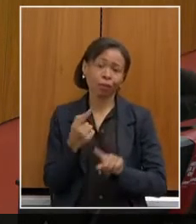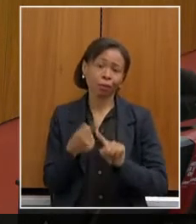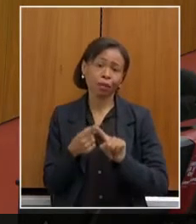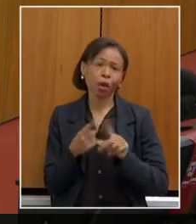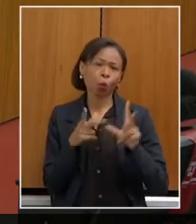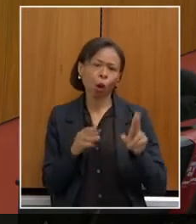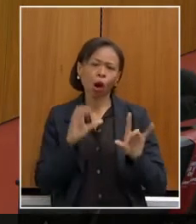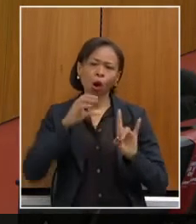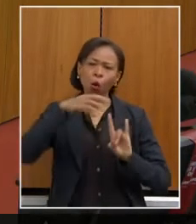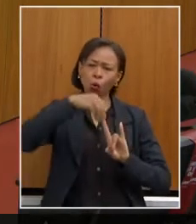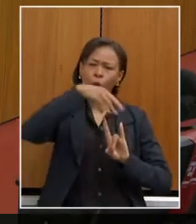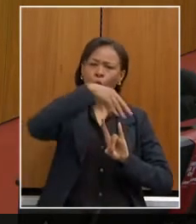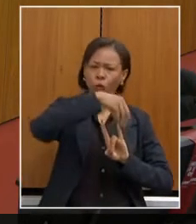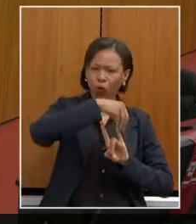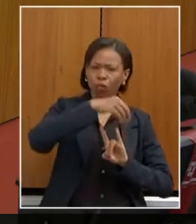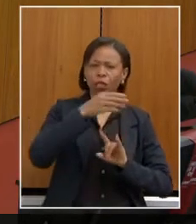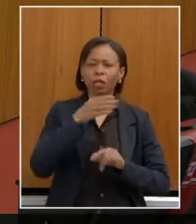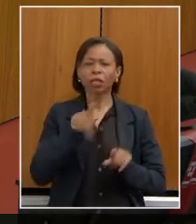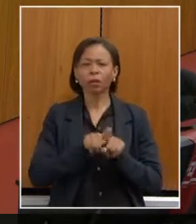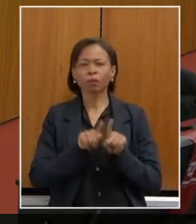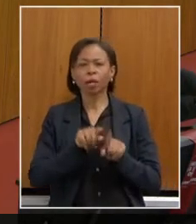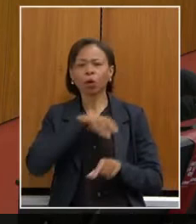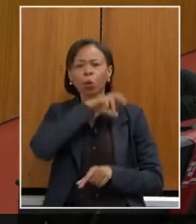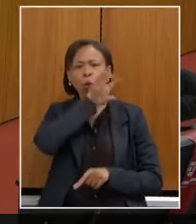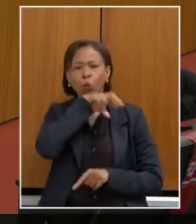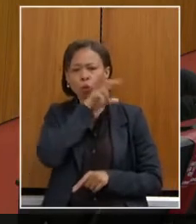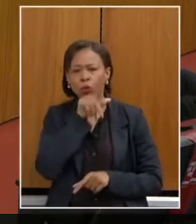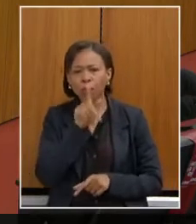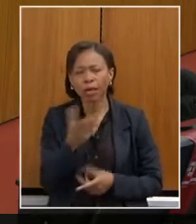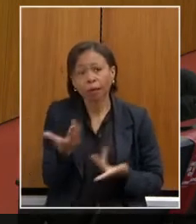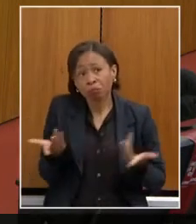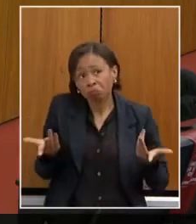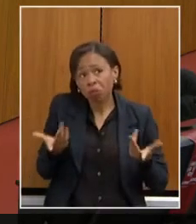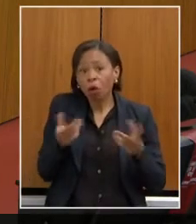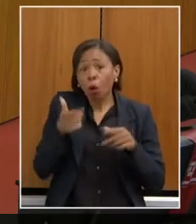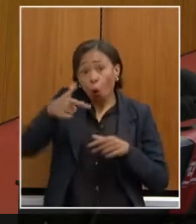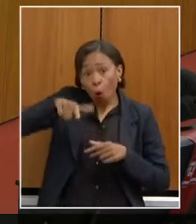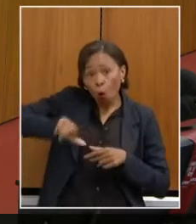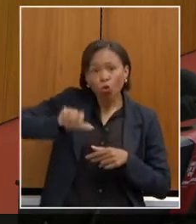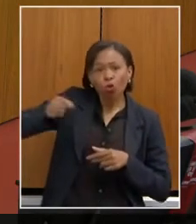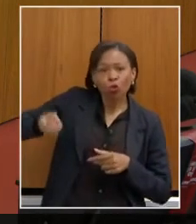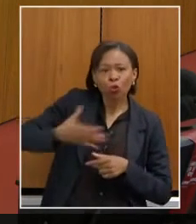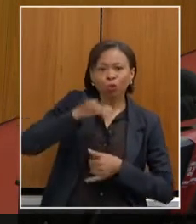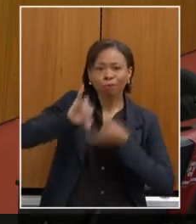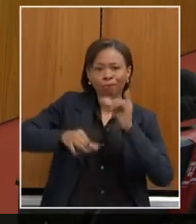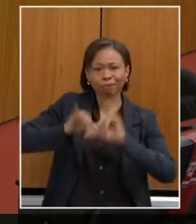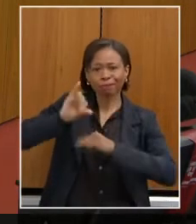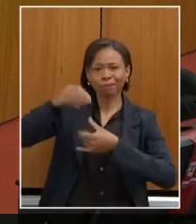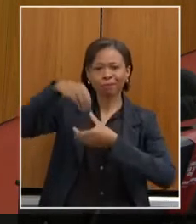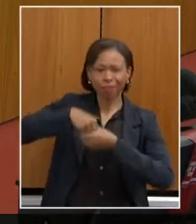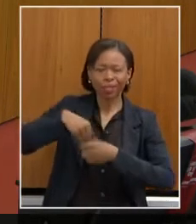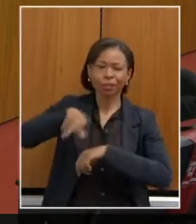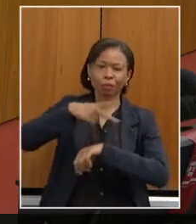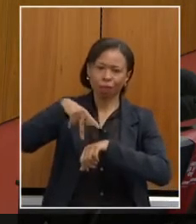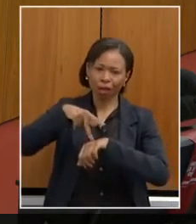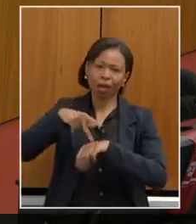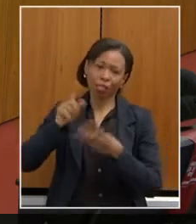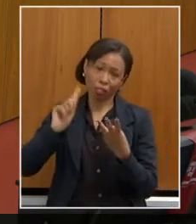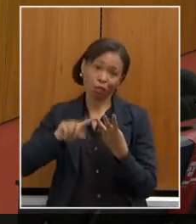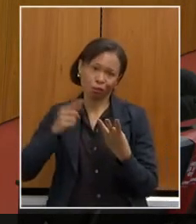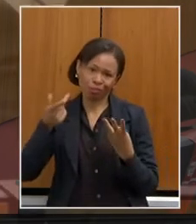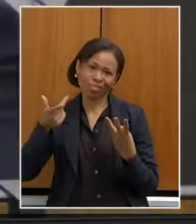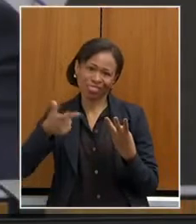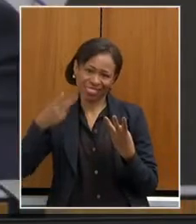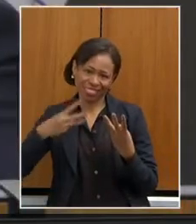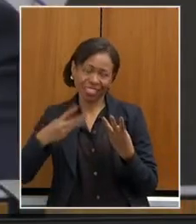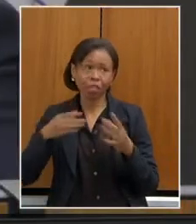a Fiocruz e o Butantan, mais um laboratório para o país como um todo desenvolver vacinas. Então, há expectativa, sim, de um grande